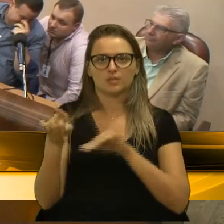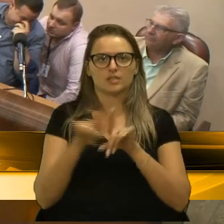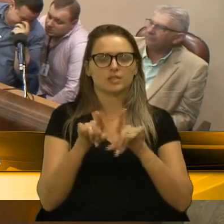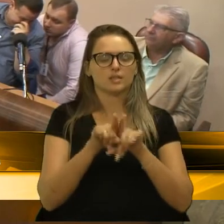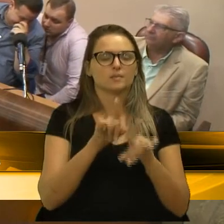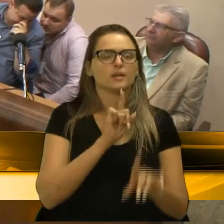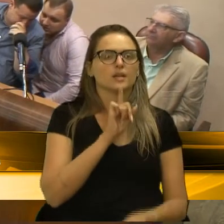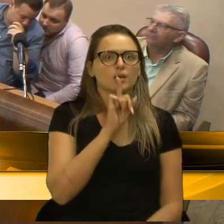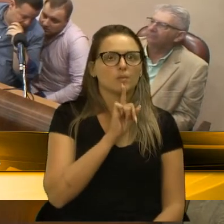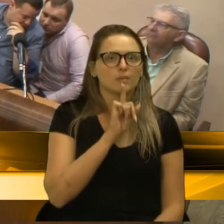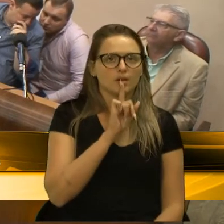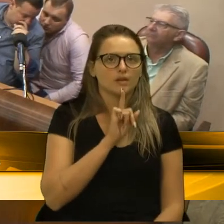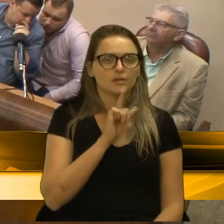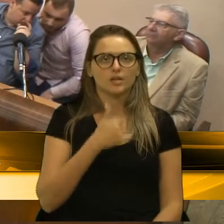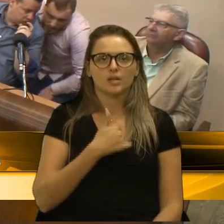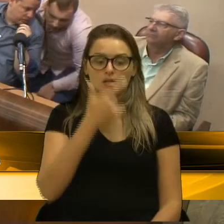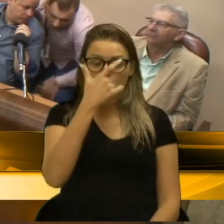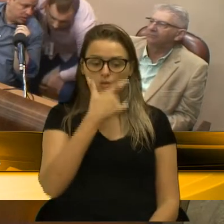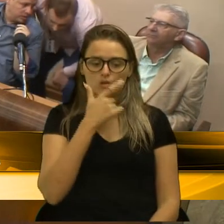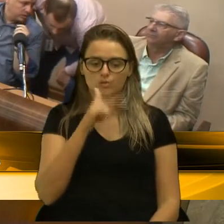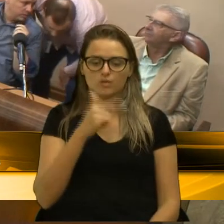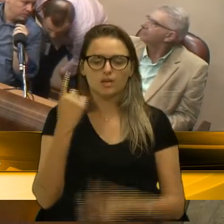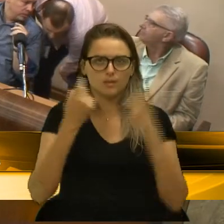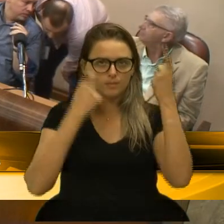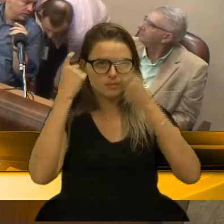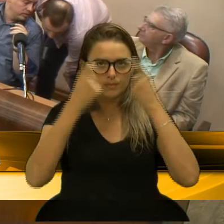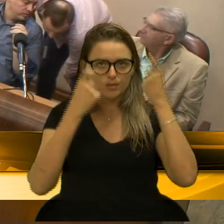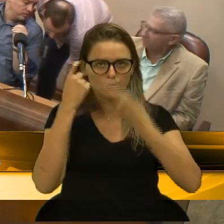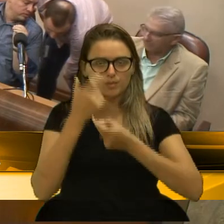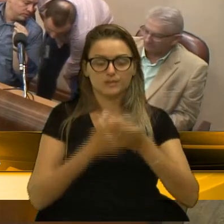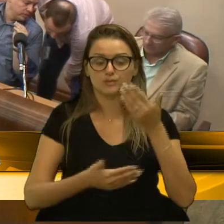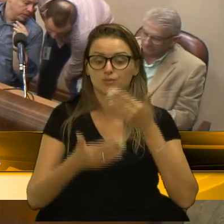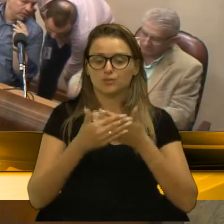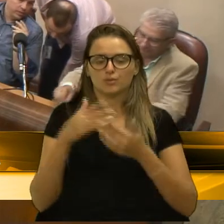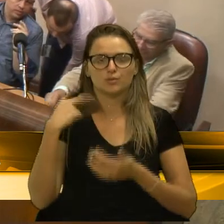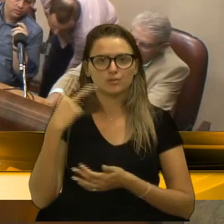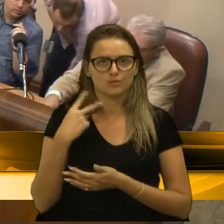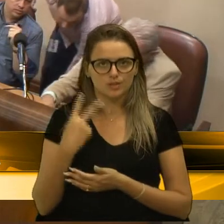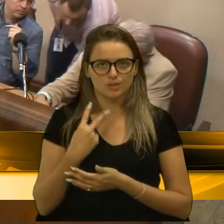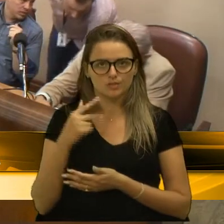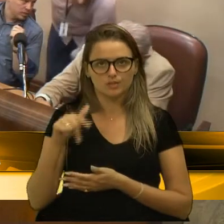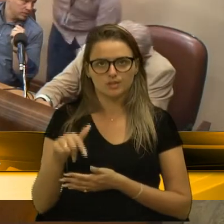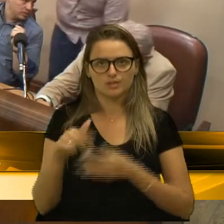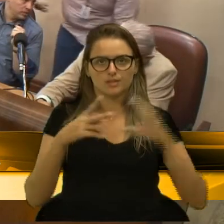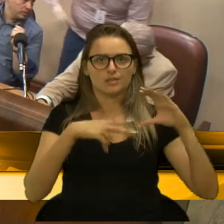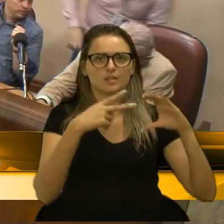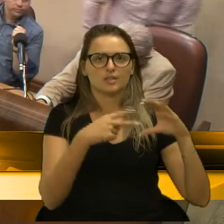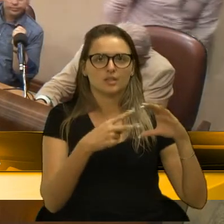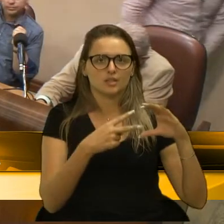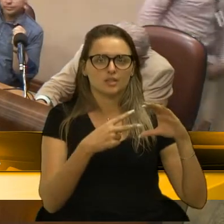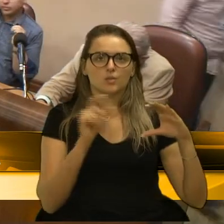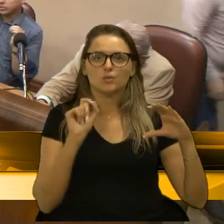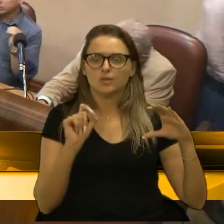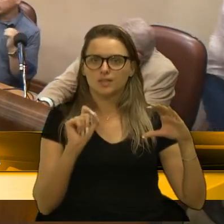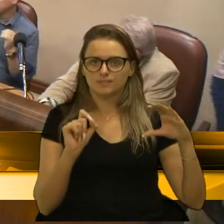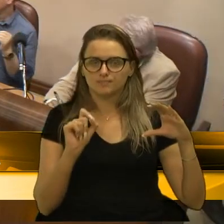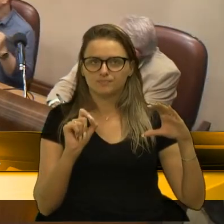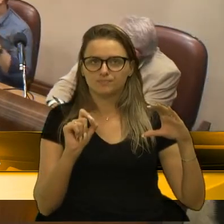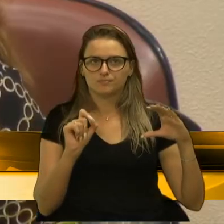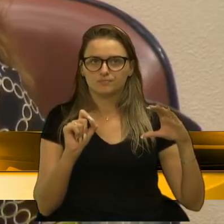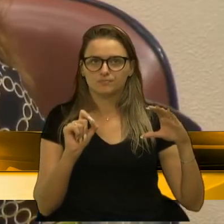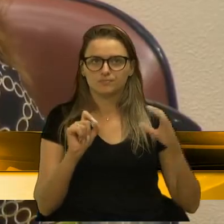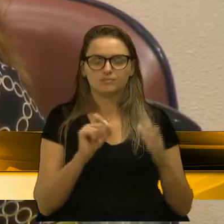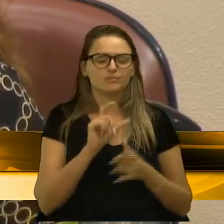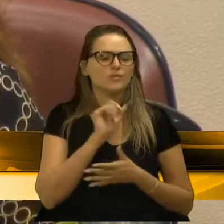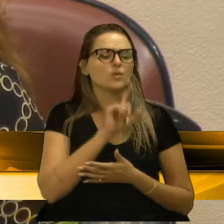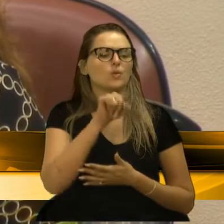Alberto Meneguzzi. Acho que é uma preocupação de todos, né, todos os vereadores desta casa, de que, efetivamente, qual